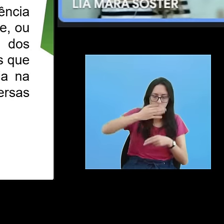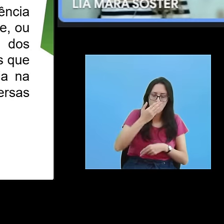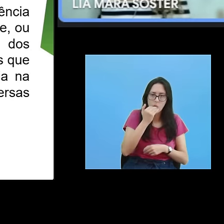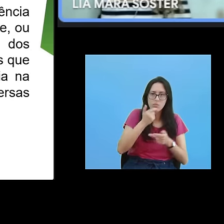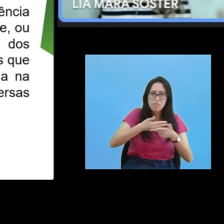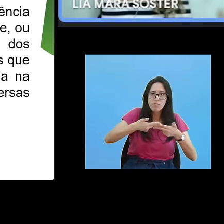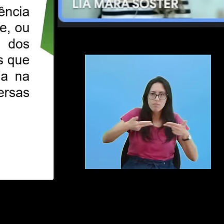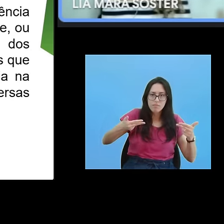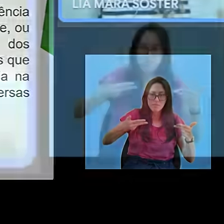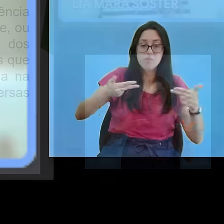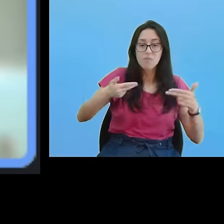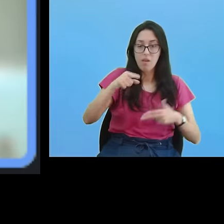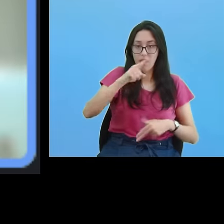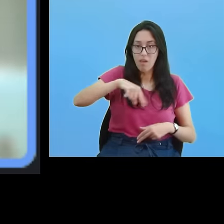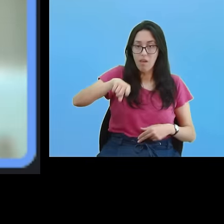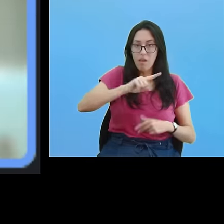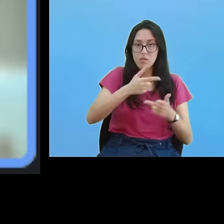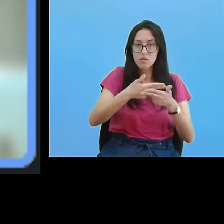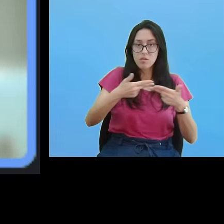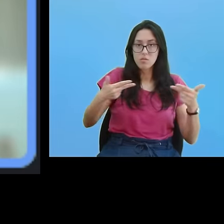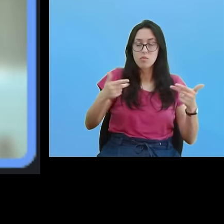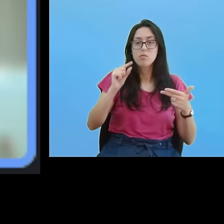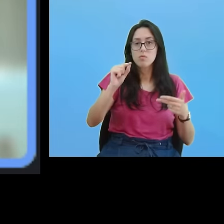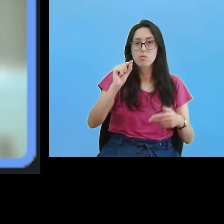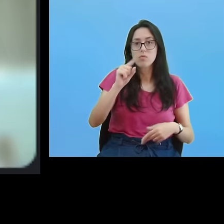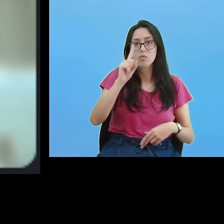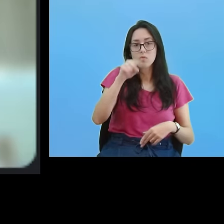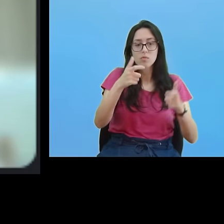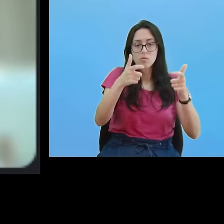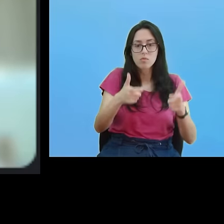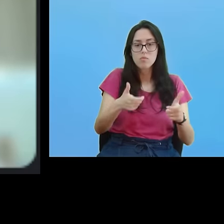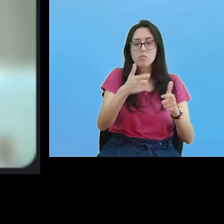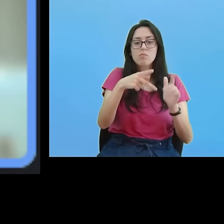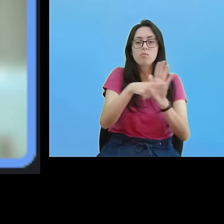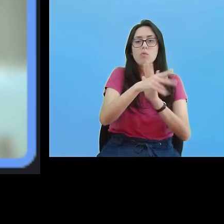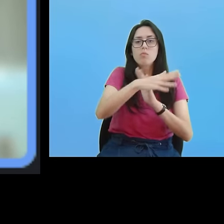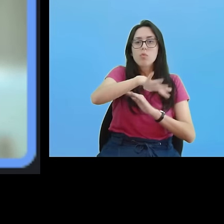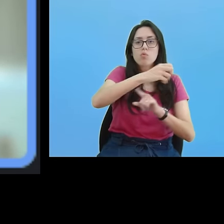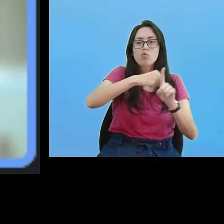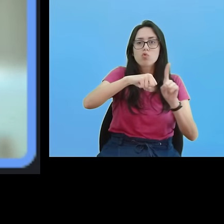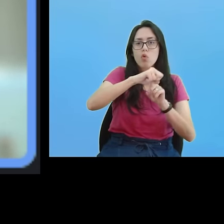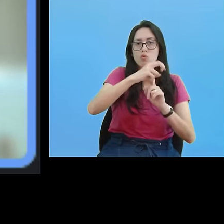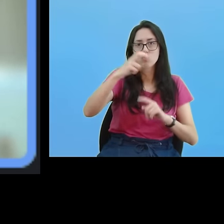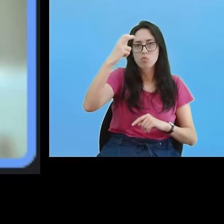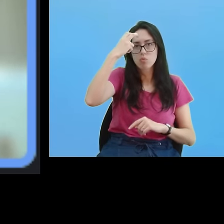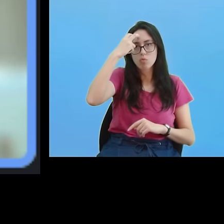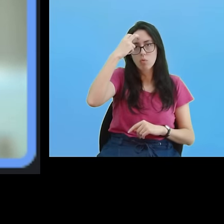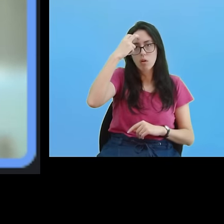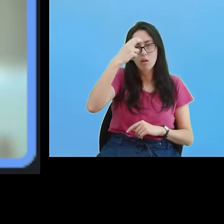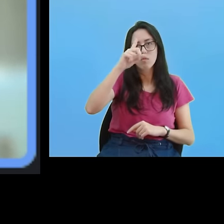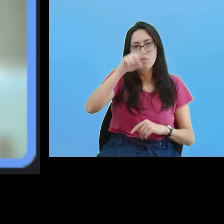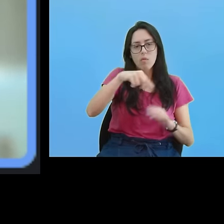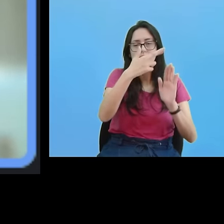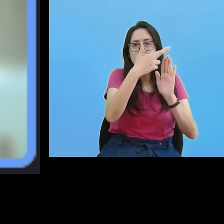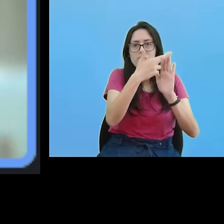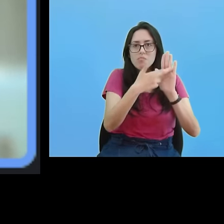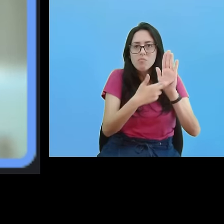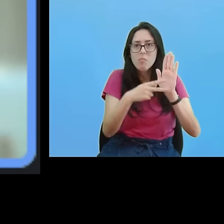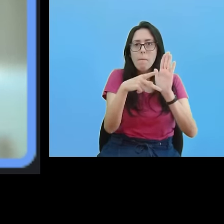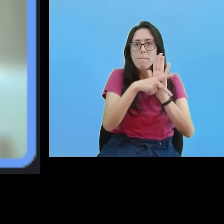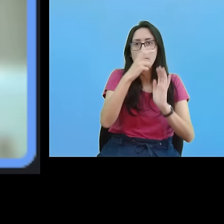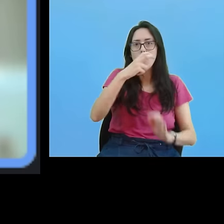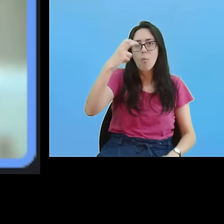aspectos fazem parte de um ambiente sociocultural. Então, são códigos de uma determinada